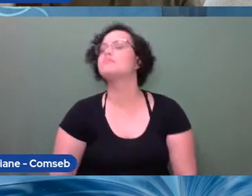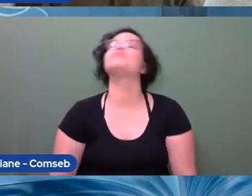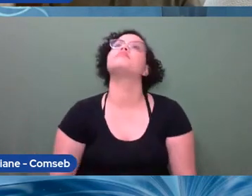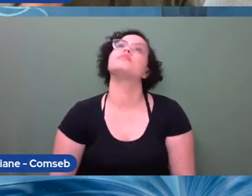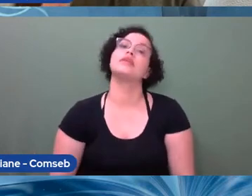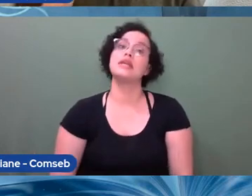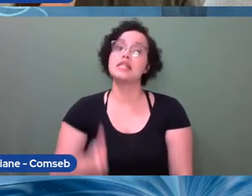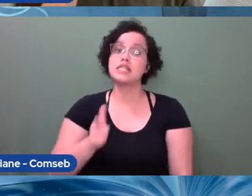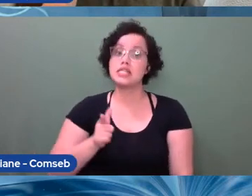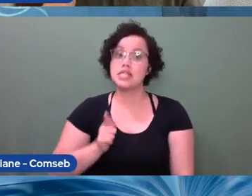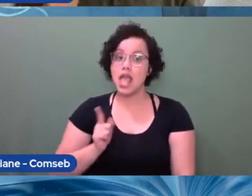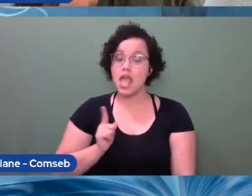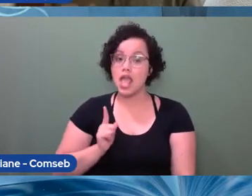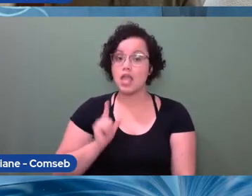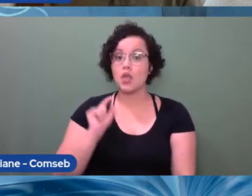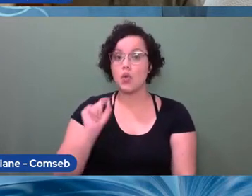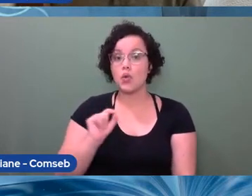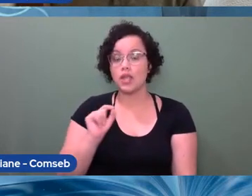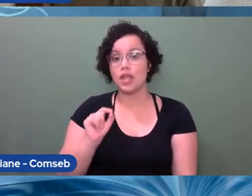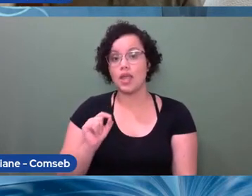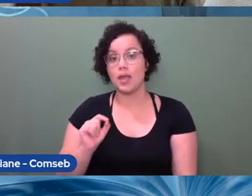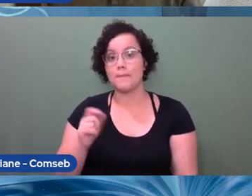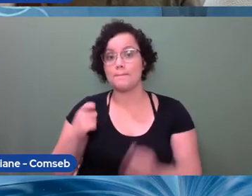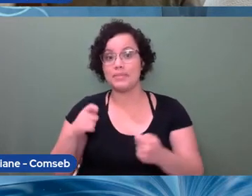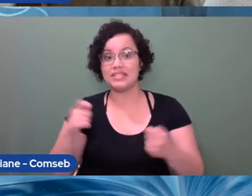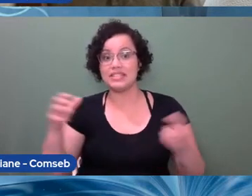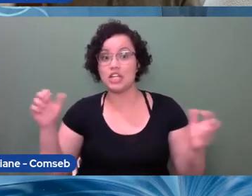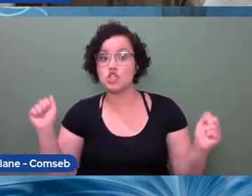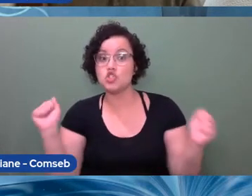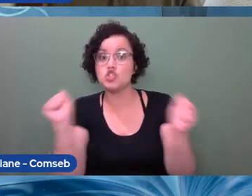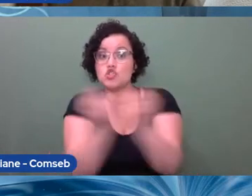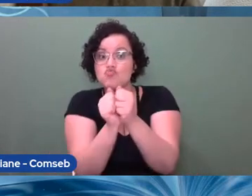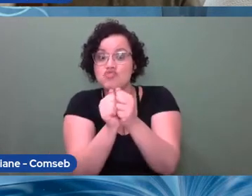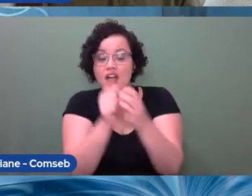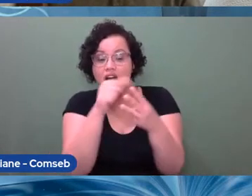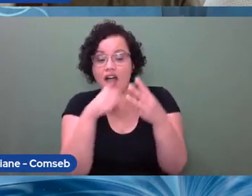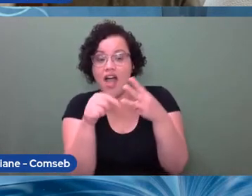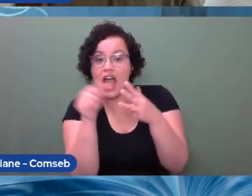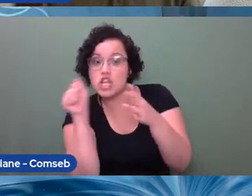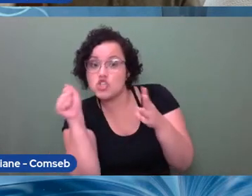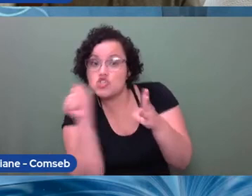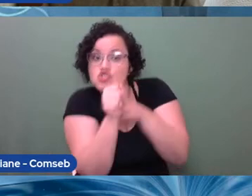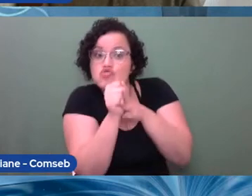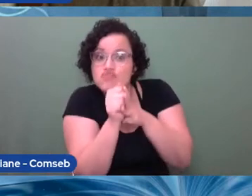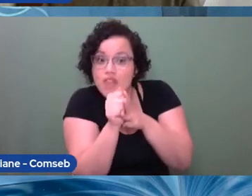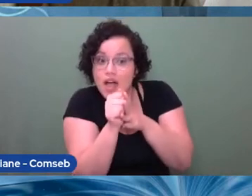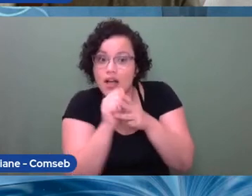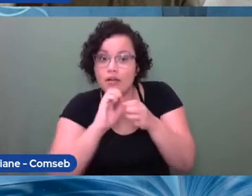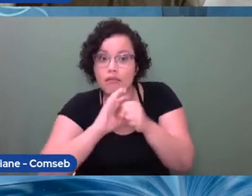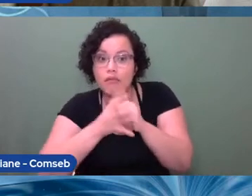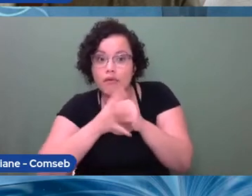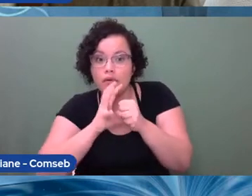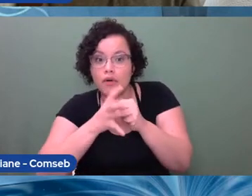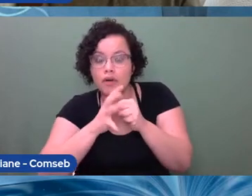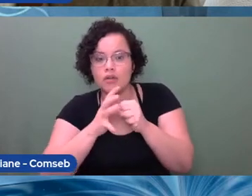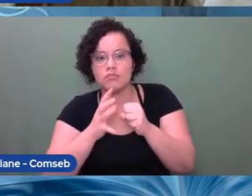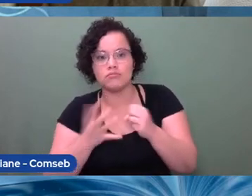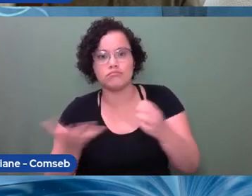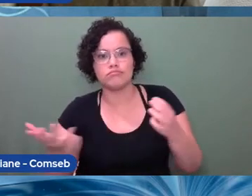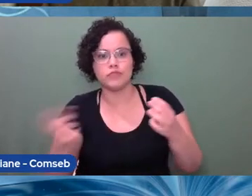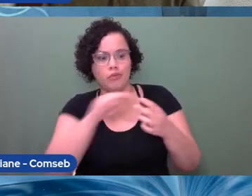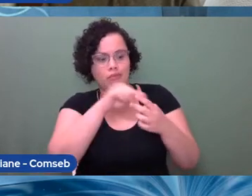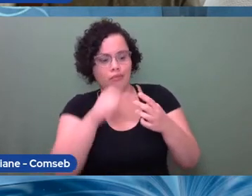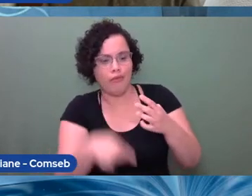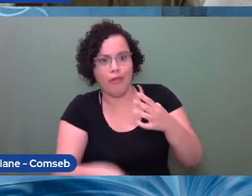elemento material tem que se juntar ao fluido universal. Então, ele introduz em um outro ente, fluido